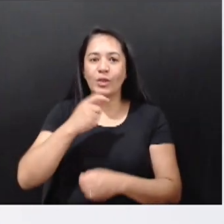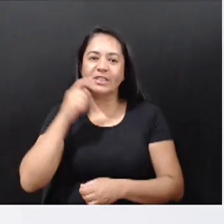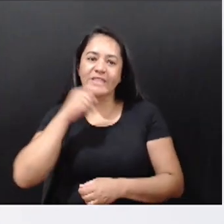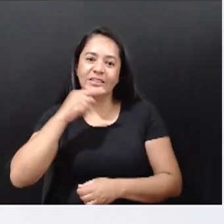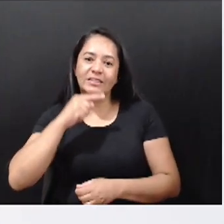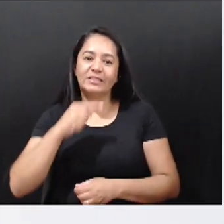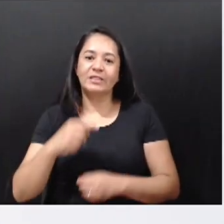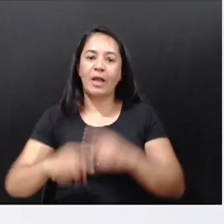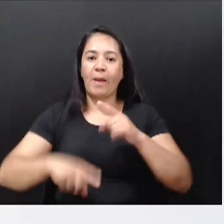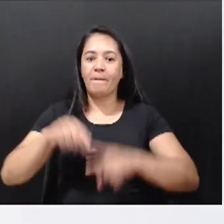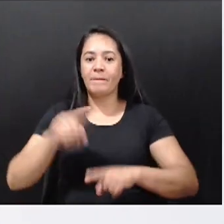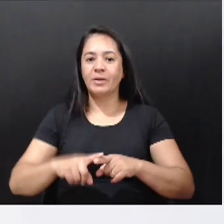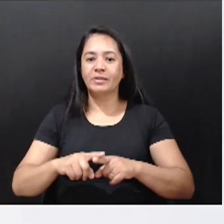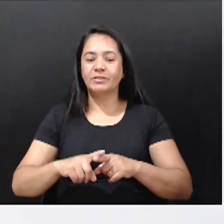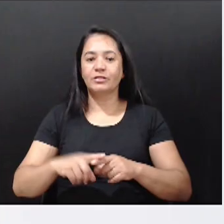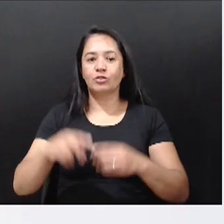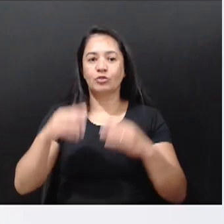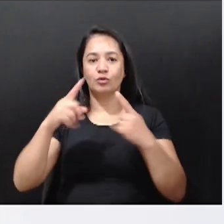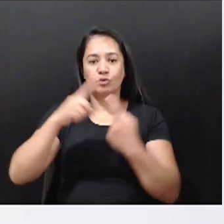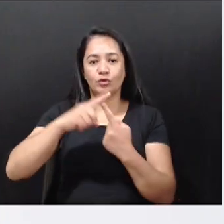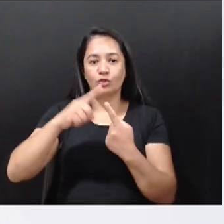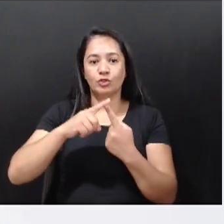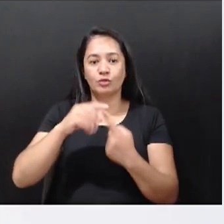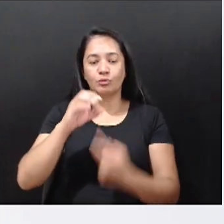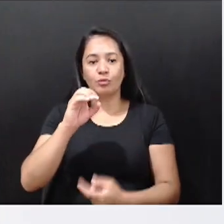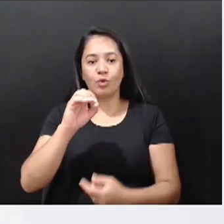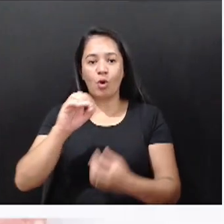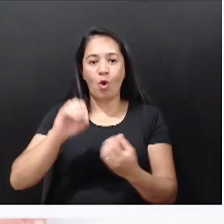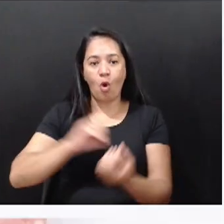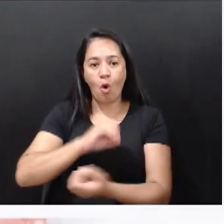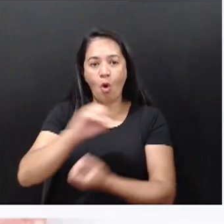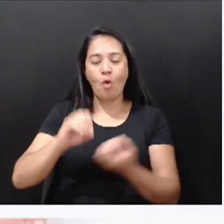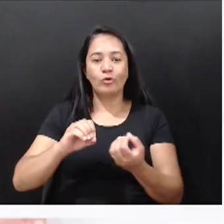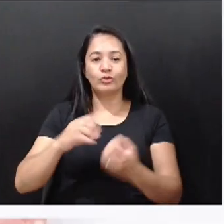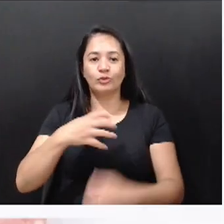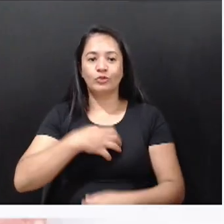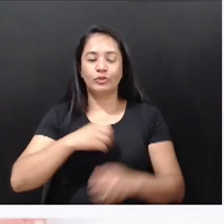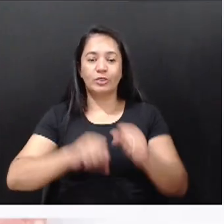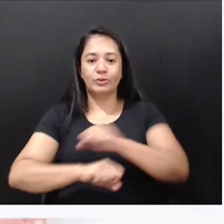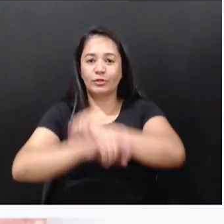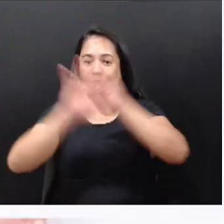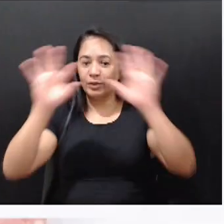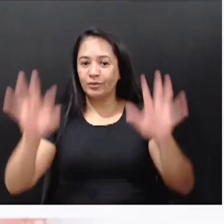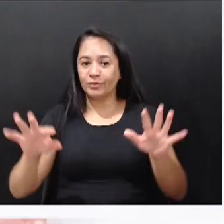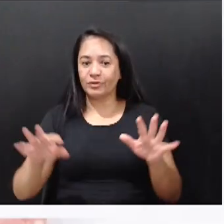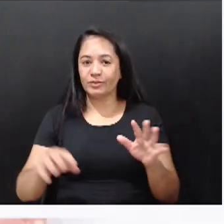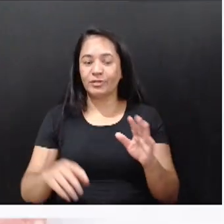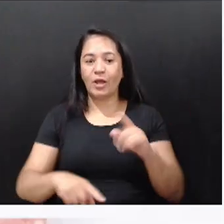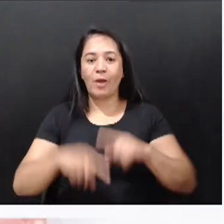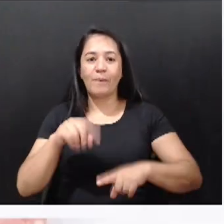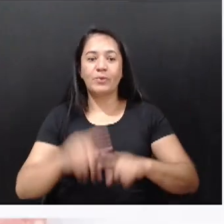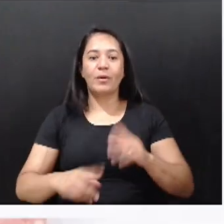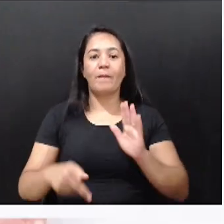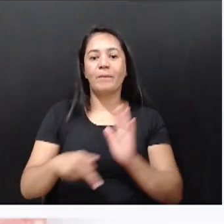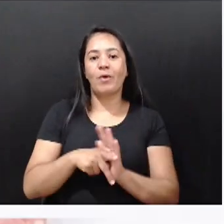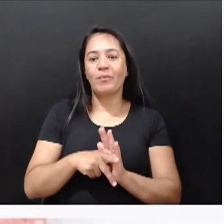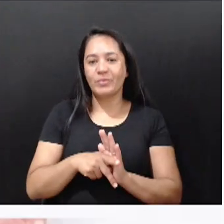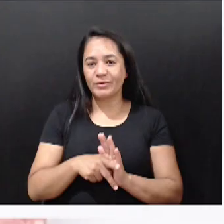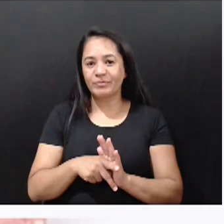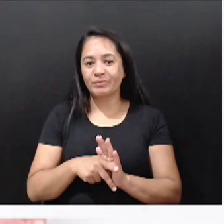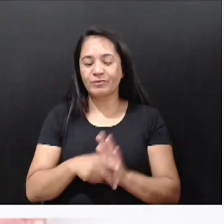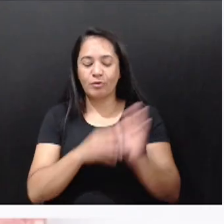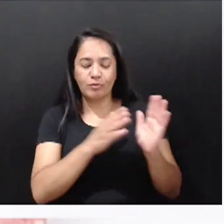com padrões orgânicos, exibem de forma transparente a origem de seus materiais em um processo que